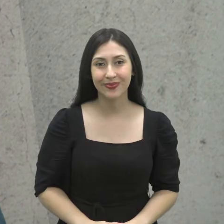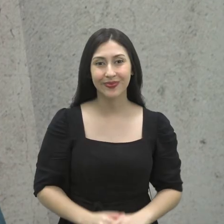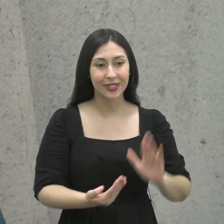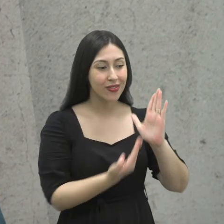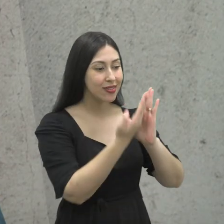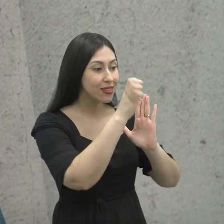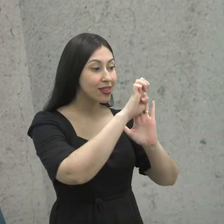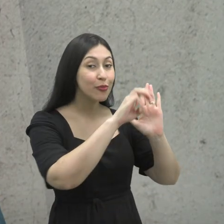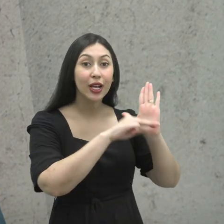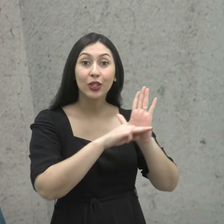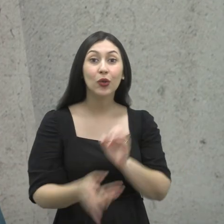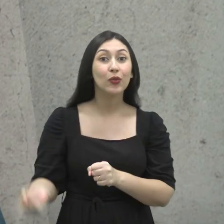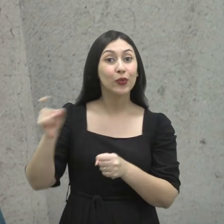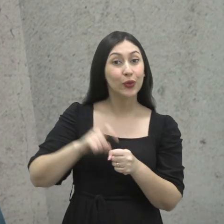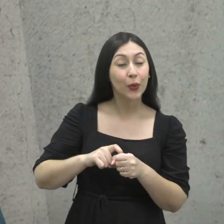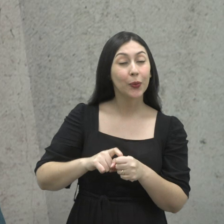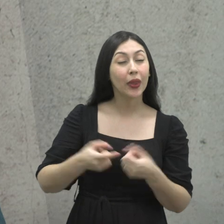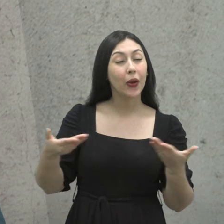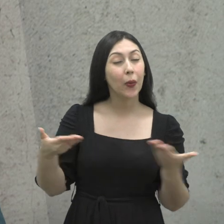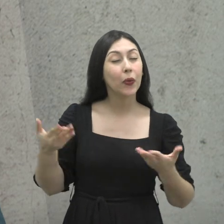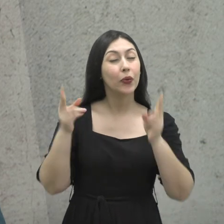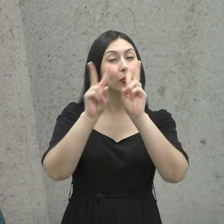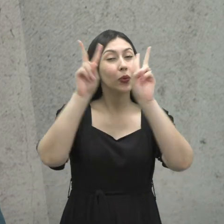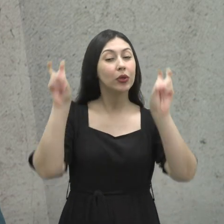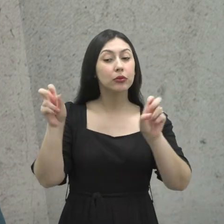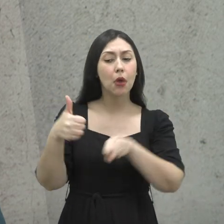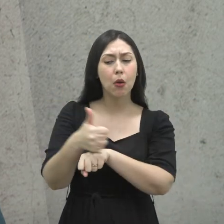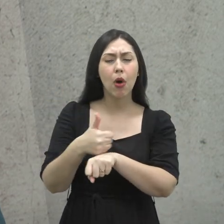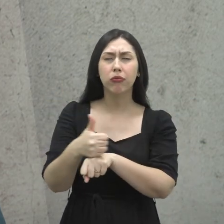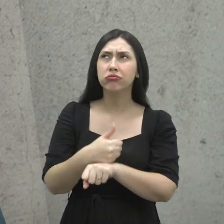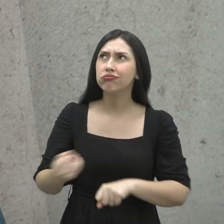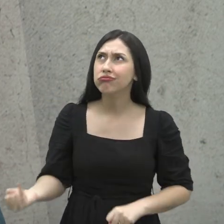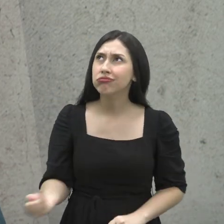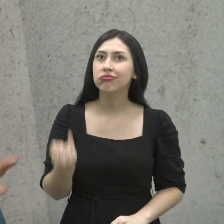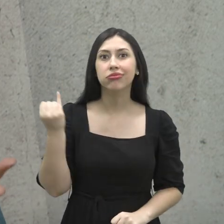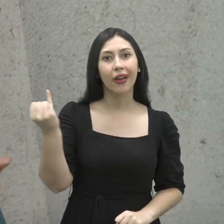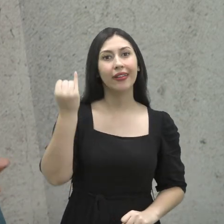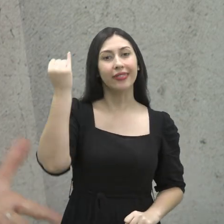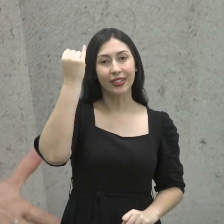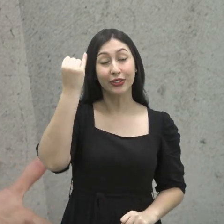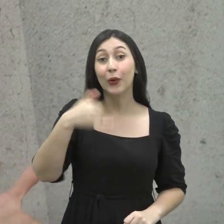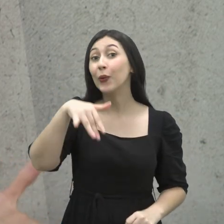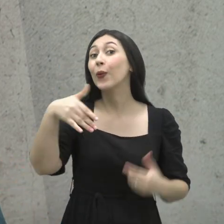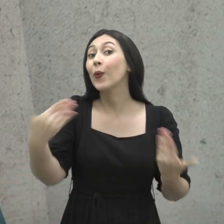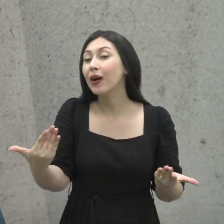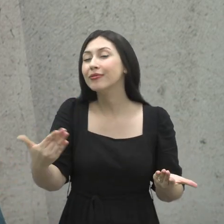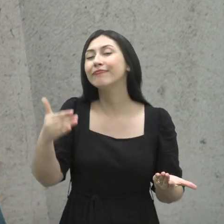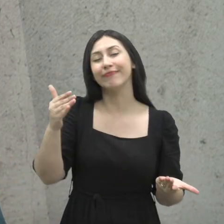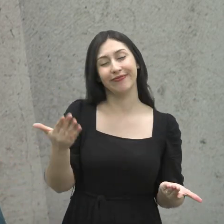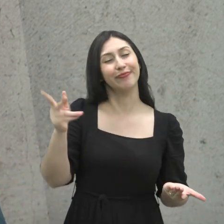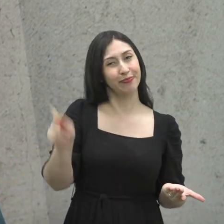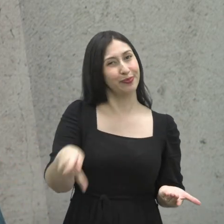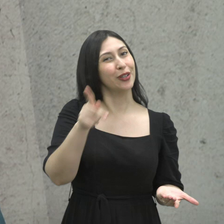O Estação Mercado está de volta e hoje estamos falando de uma profissão marcante para todas as pessoas, a de professor. Tenho certeza